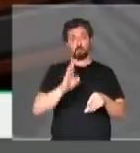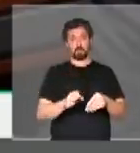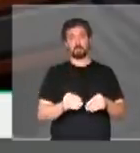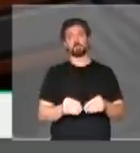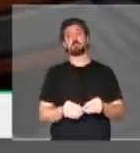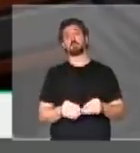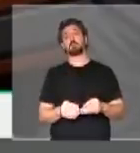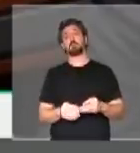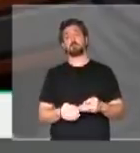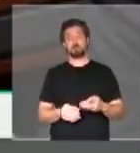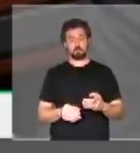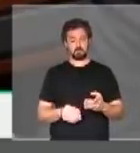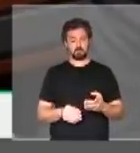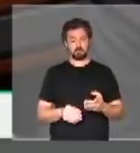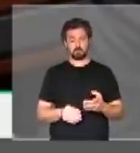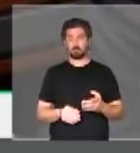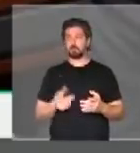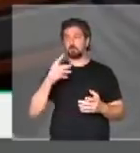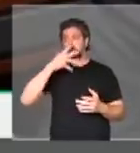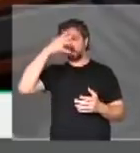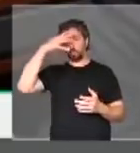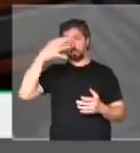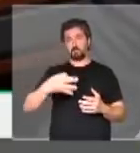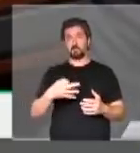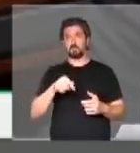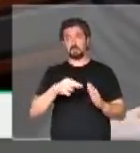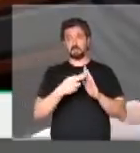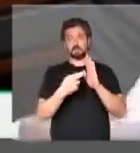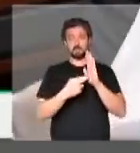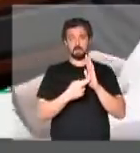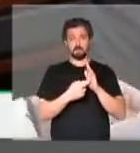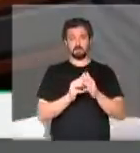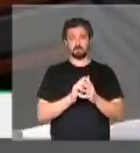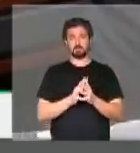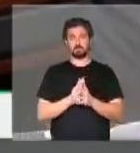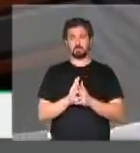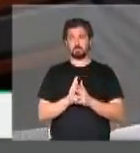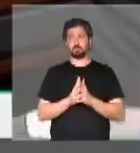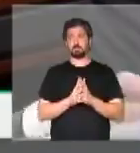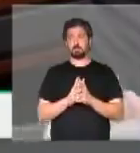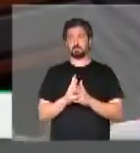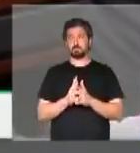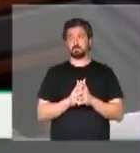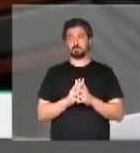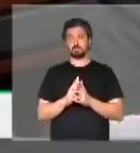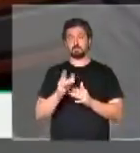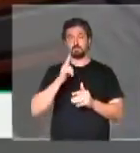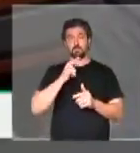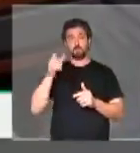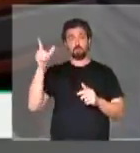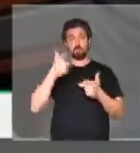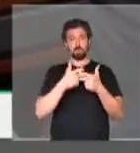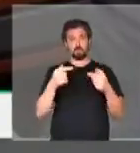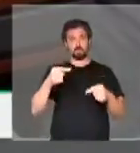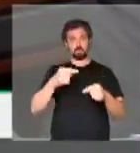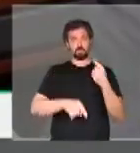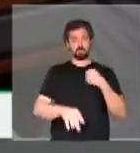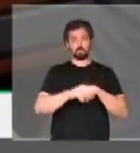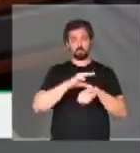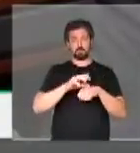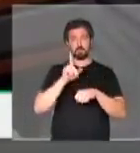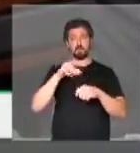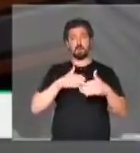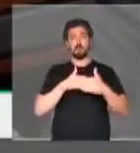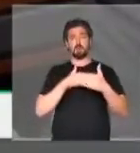assim estando subentendido esse princípio. Ainda, a outra inconstitucionalidade